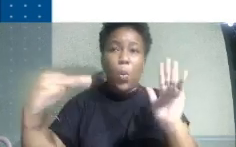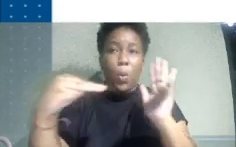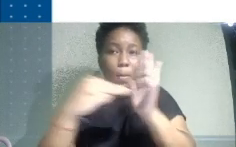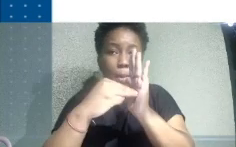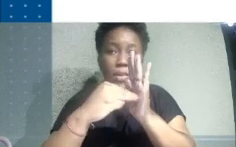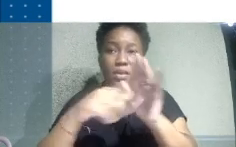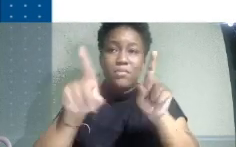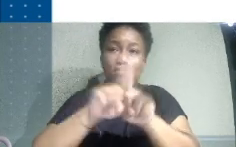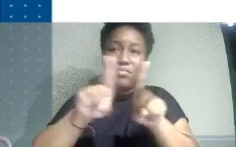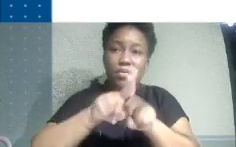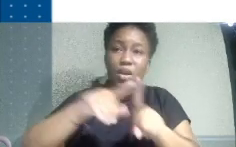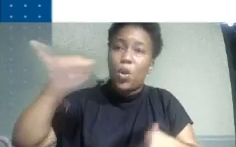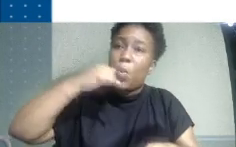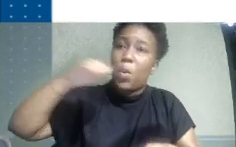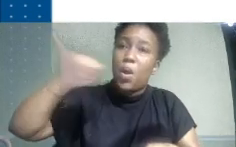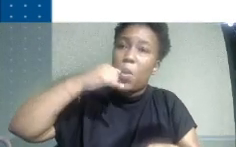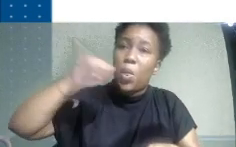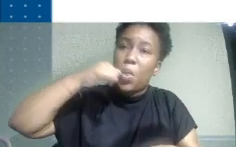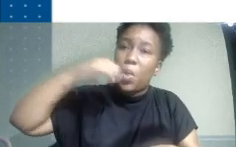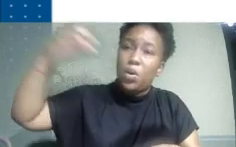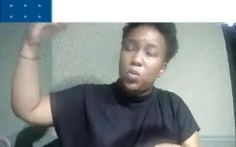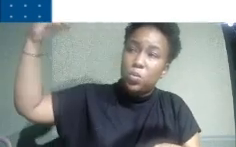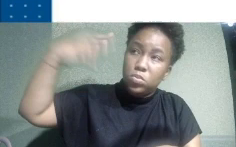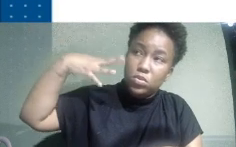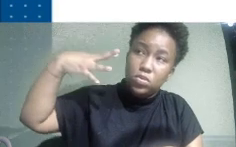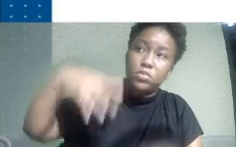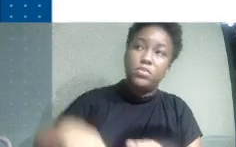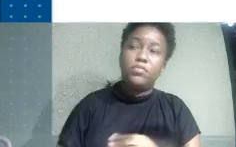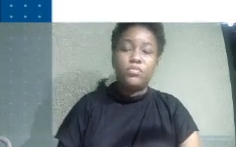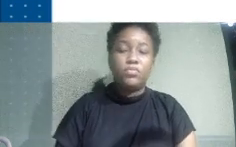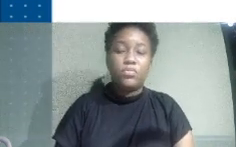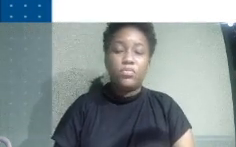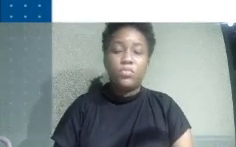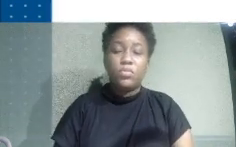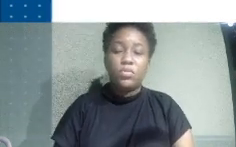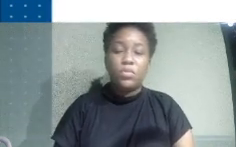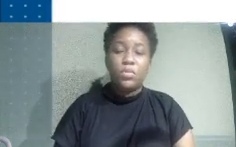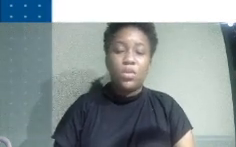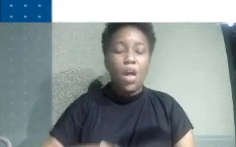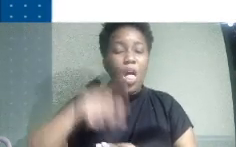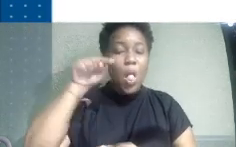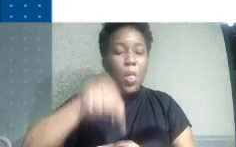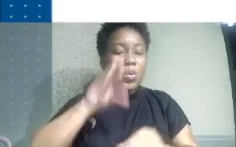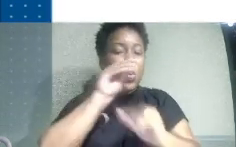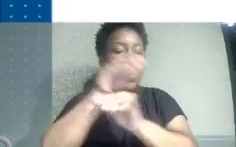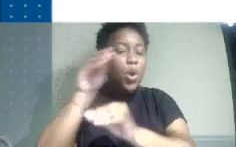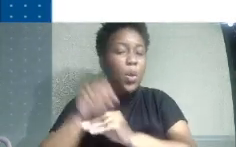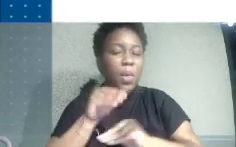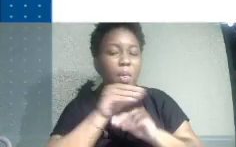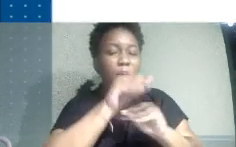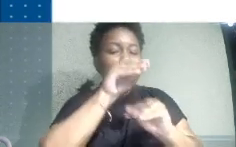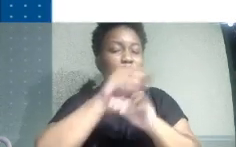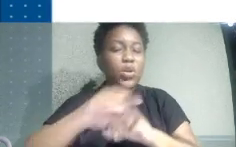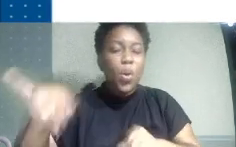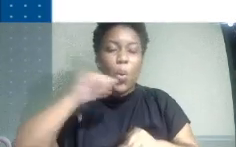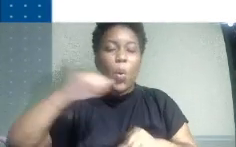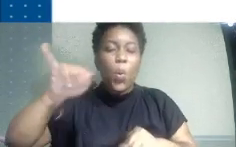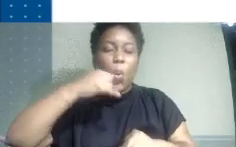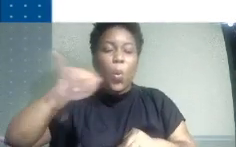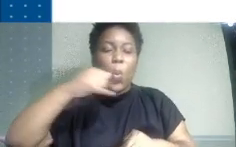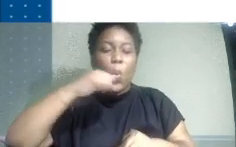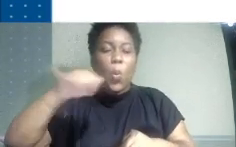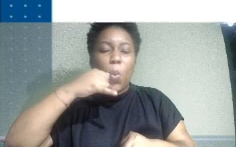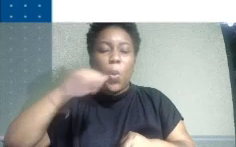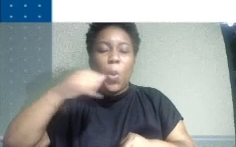iluminação. Como eu acabei de falar para vocês, os tubos eles protegem os condutores contra ações mecânicas, tá?